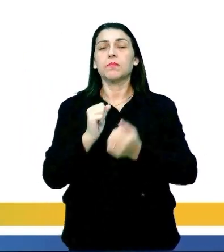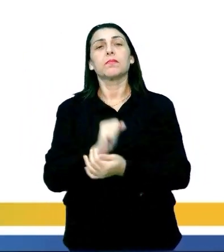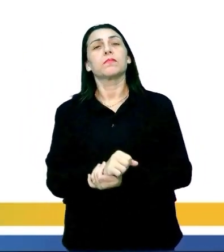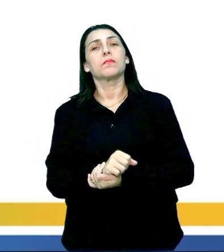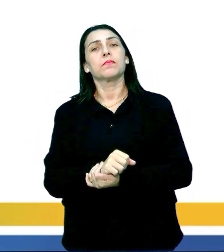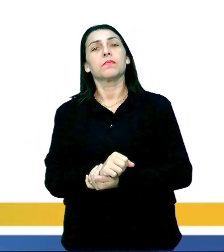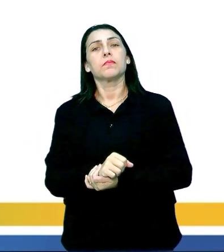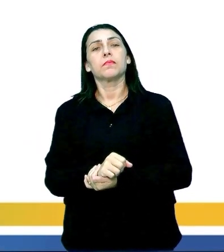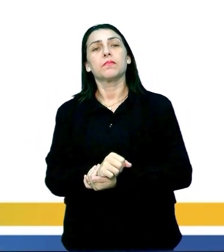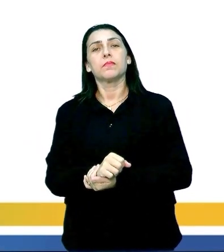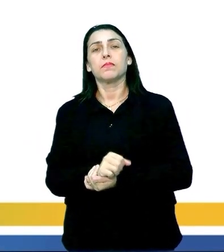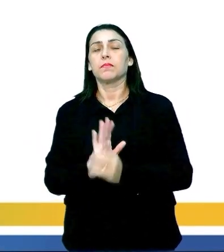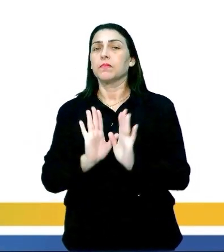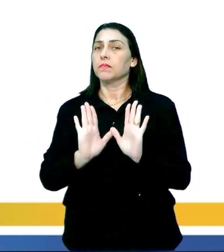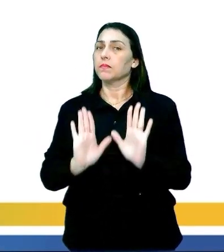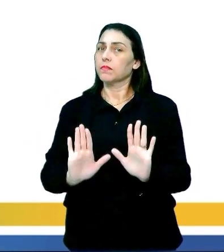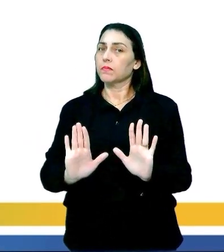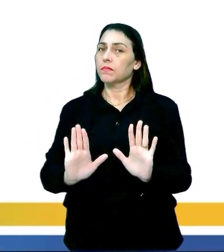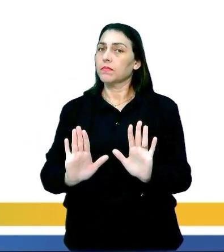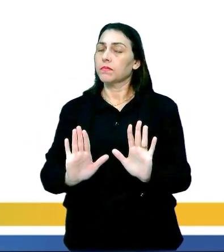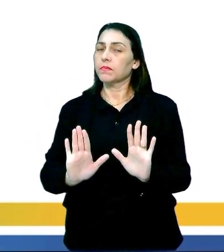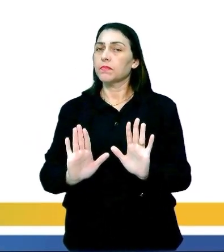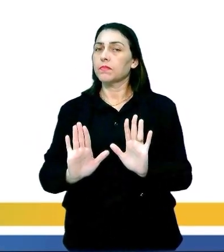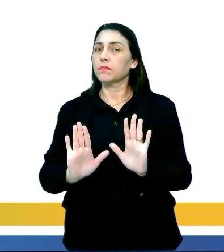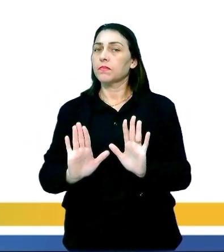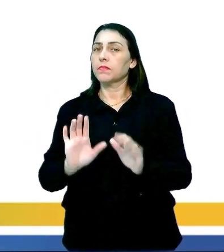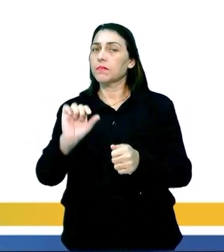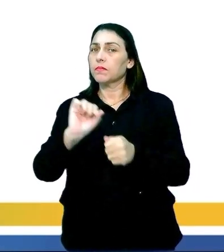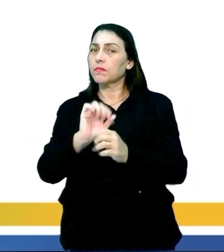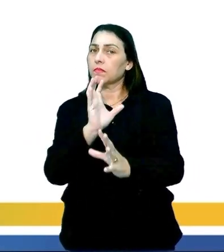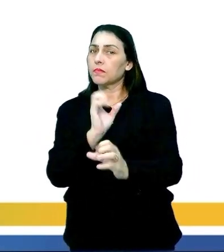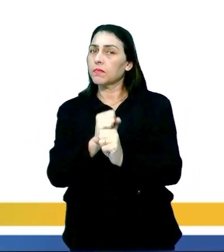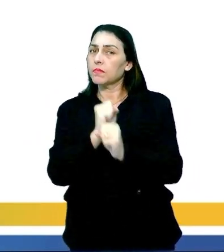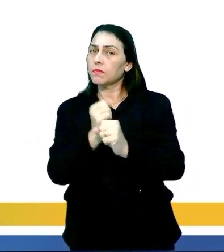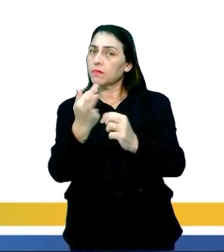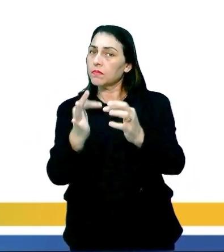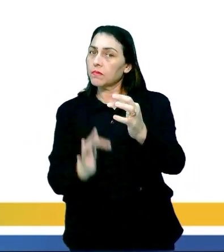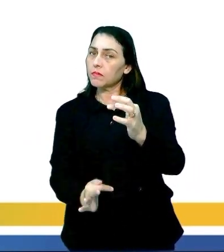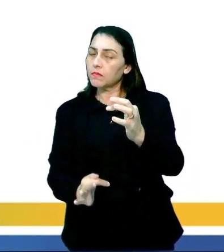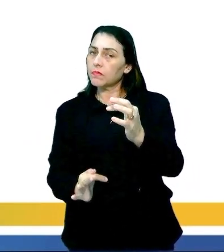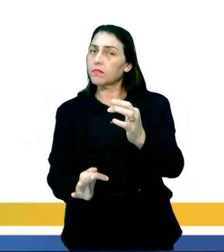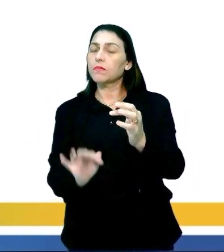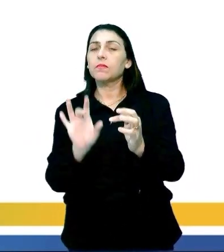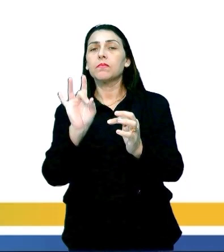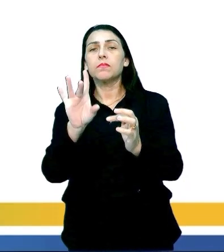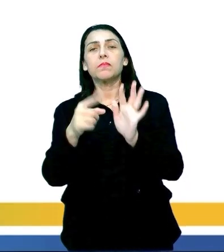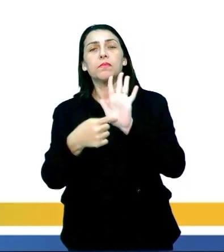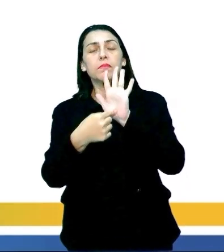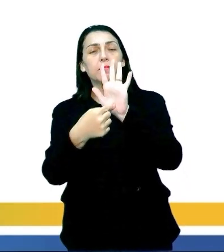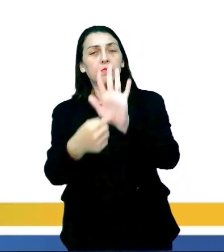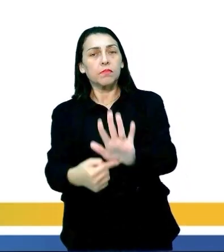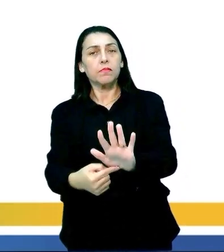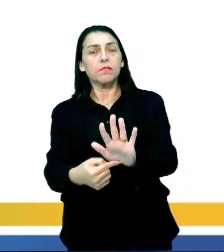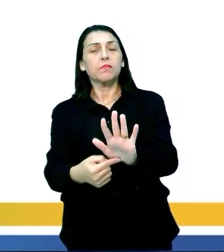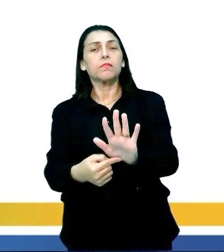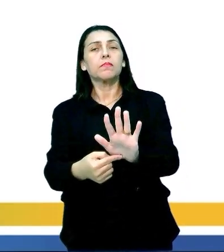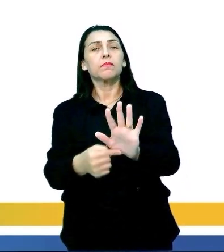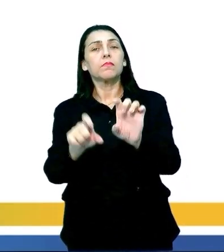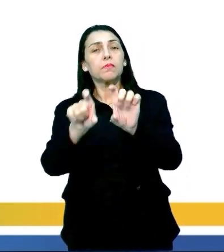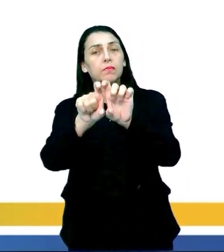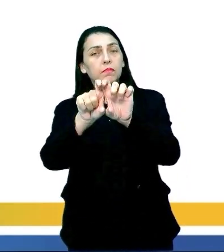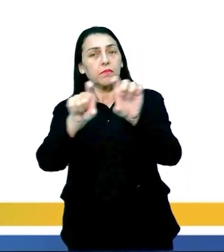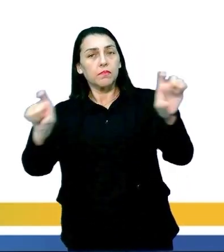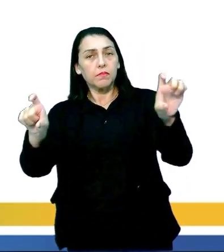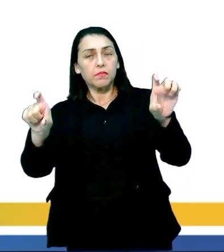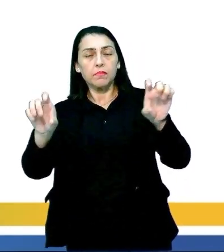é... Opa, então nesse caso aí a gente não vai fazer um cálculo grande, a gente vai mostrar só a